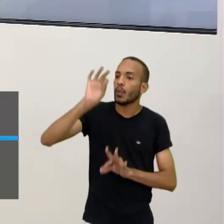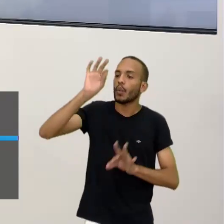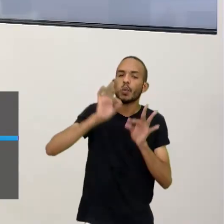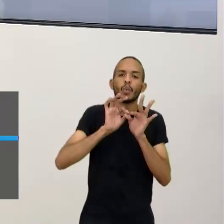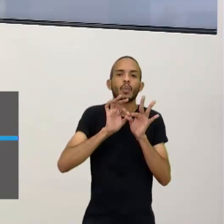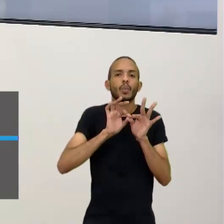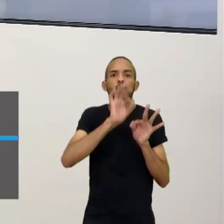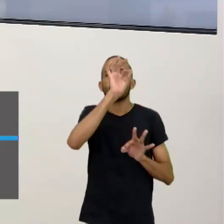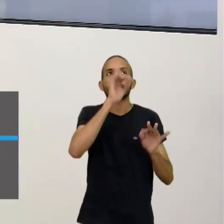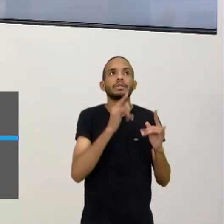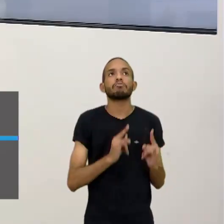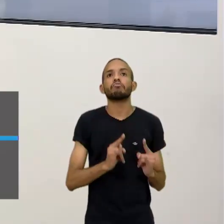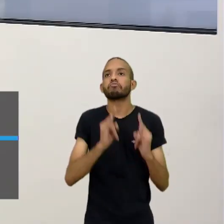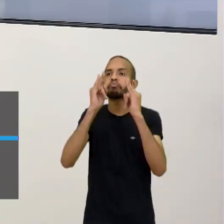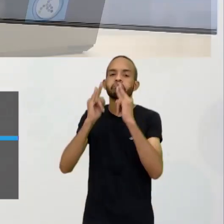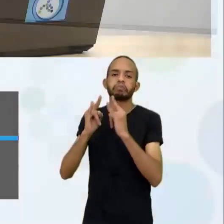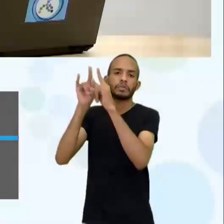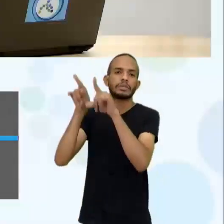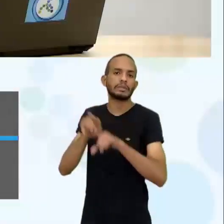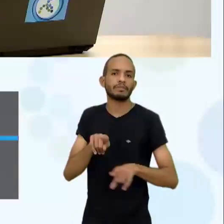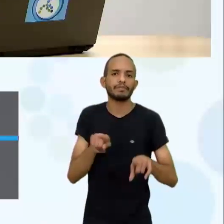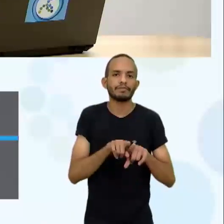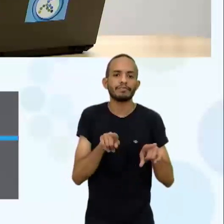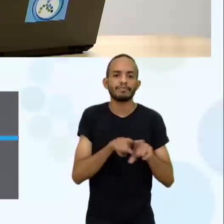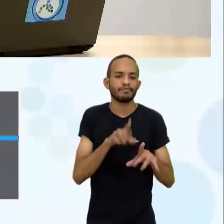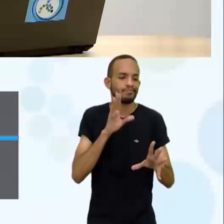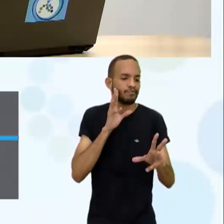Sim. de prédios, dá pra gente calcular